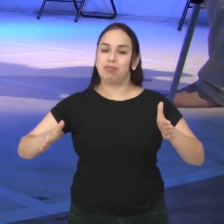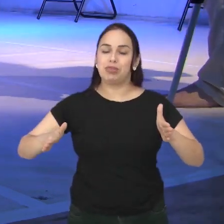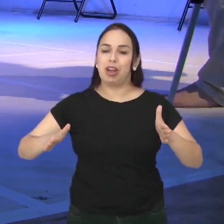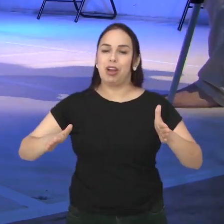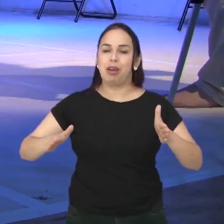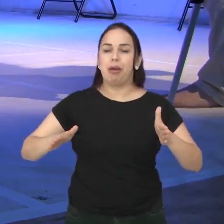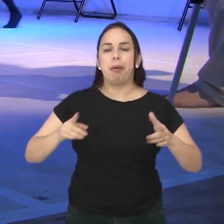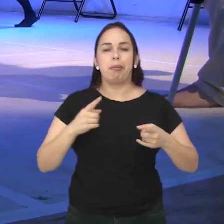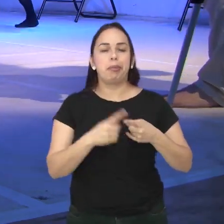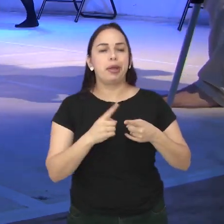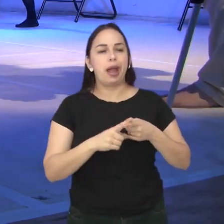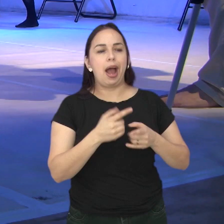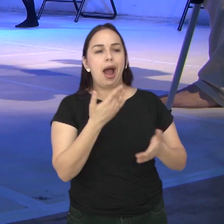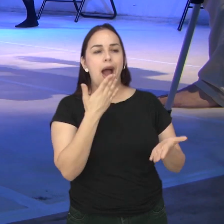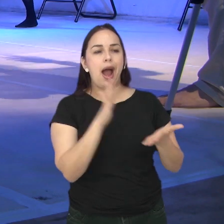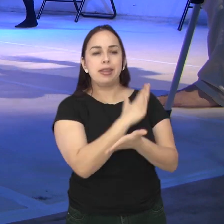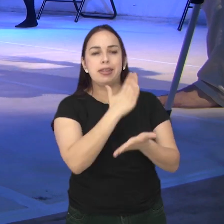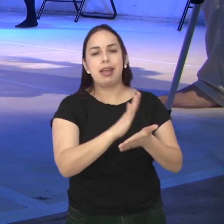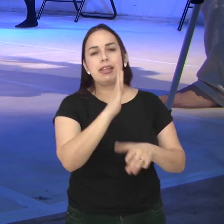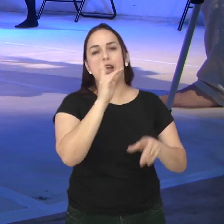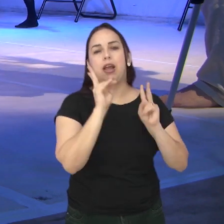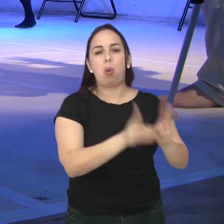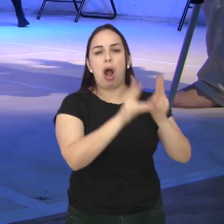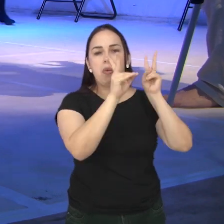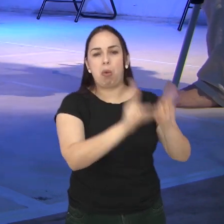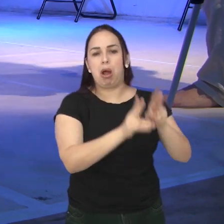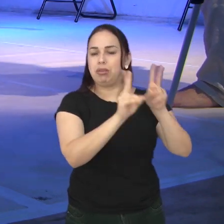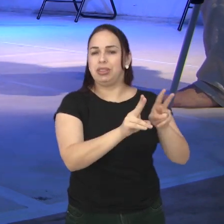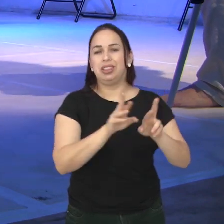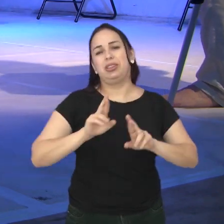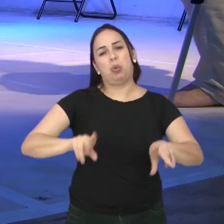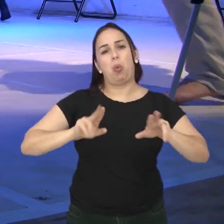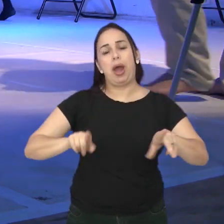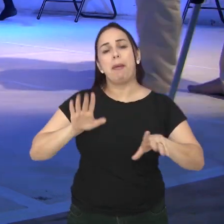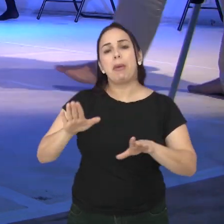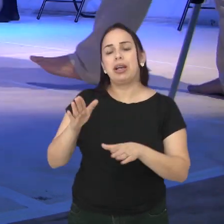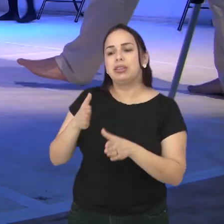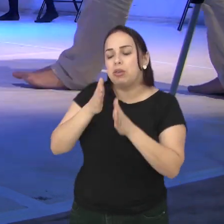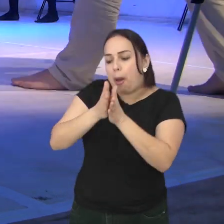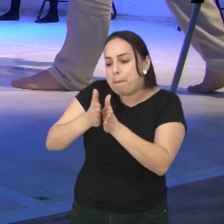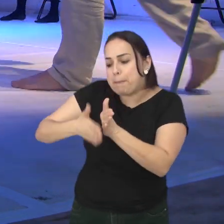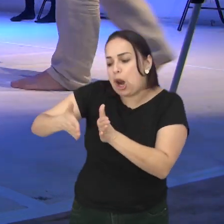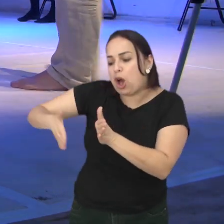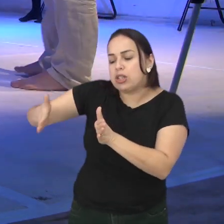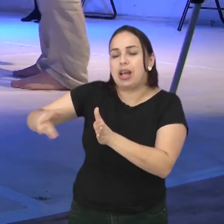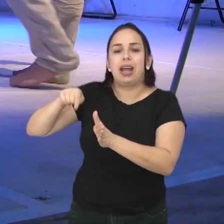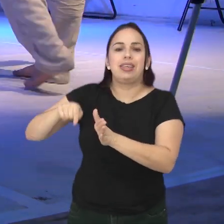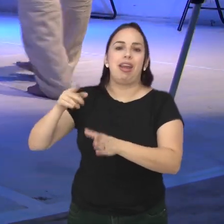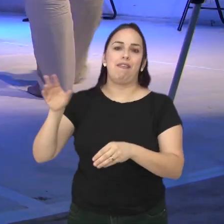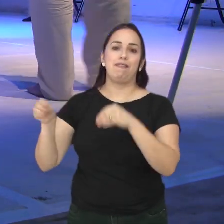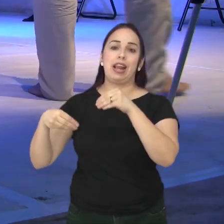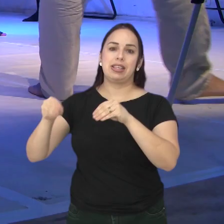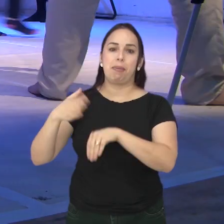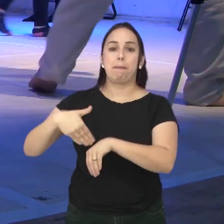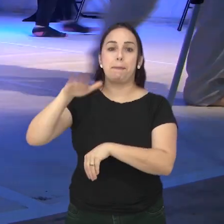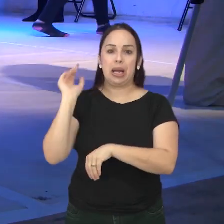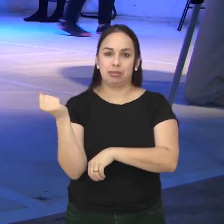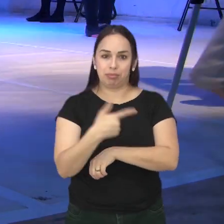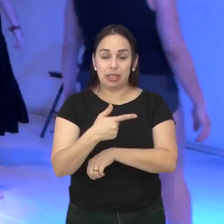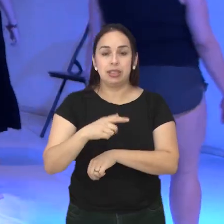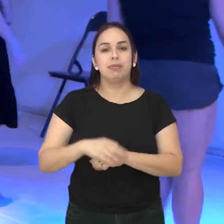que rotinas. Porque rotina pressupõe algo que se repete sempre do mesmo jeito, né? Nesse sentido, nós temos uma flexibilidade